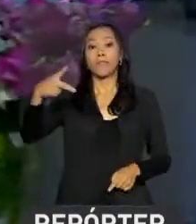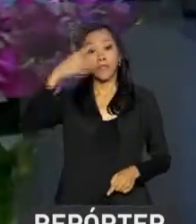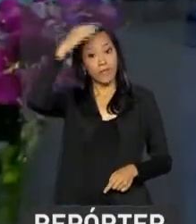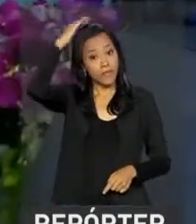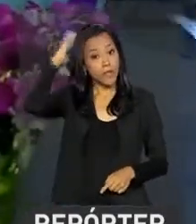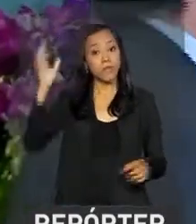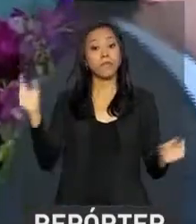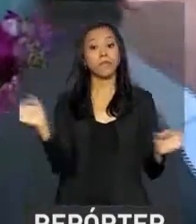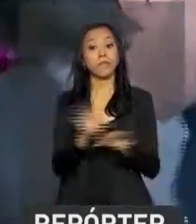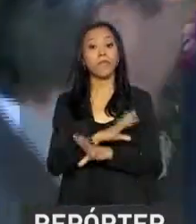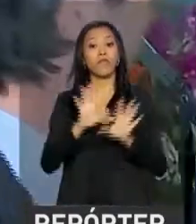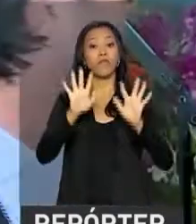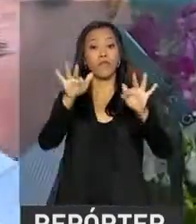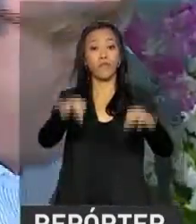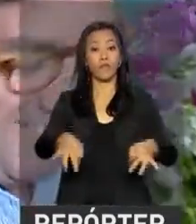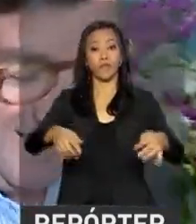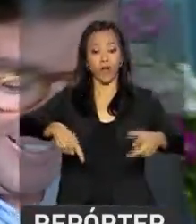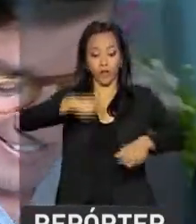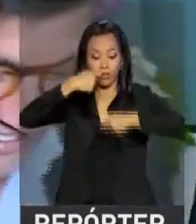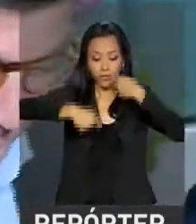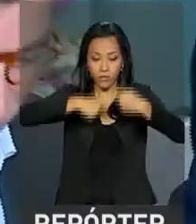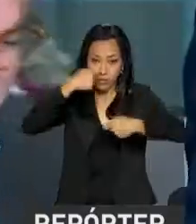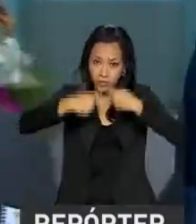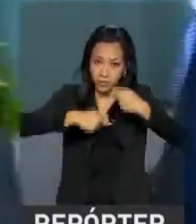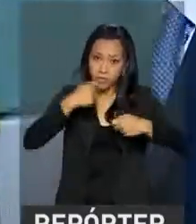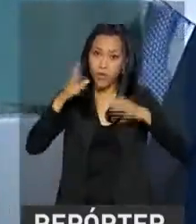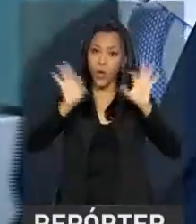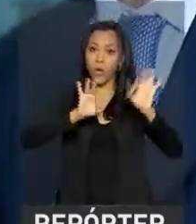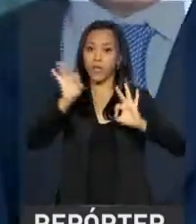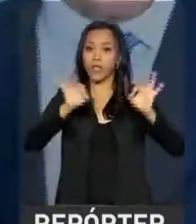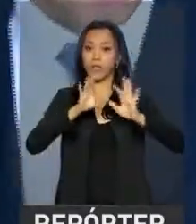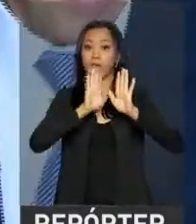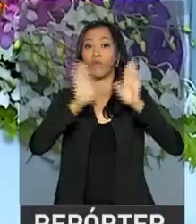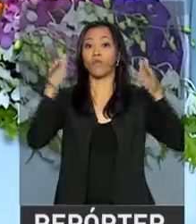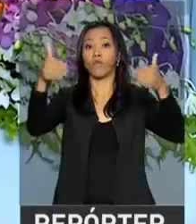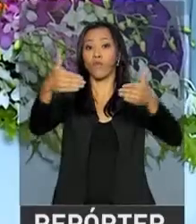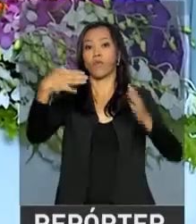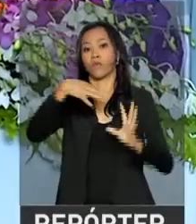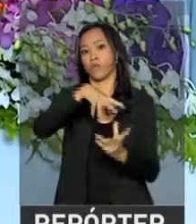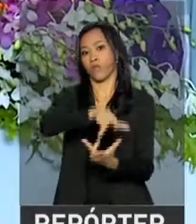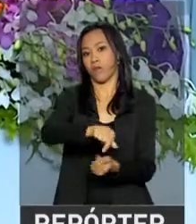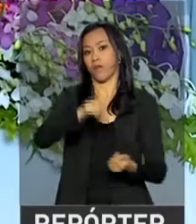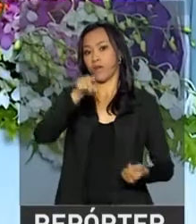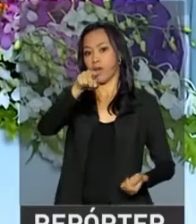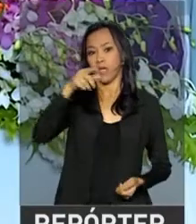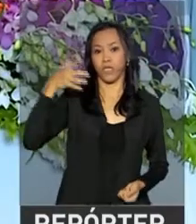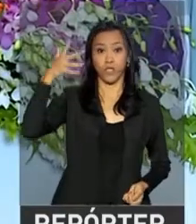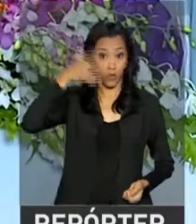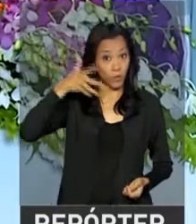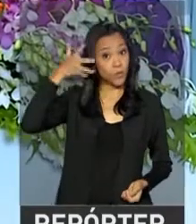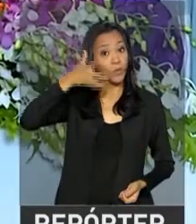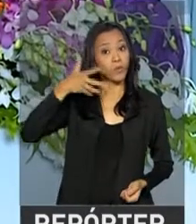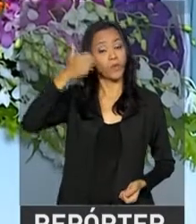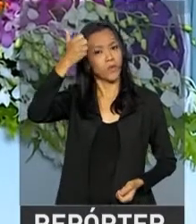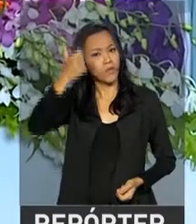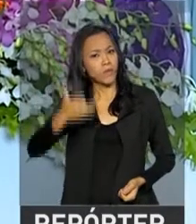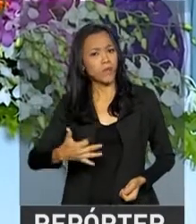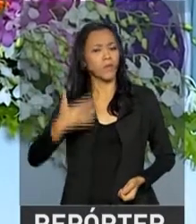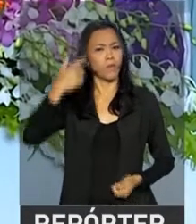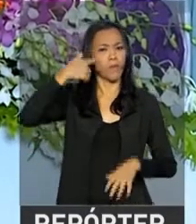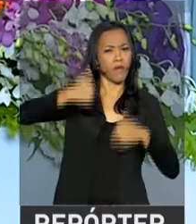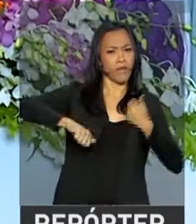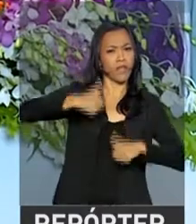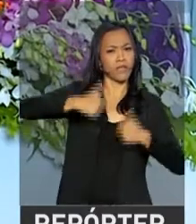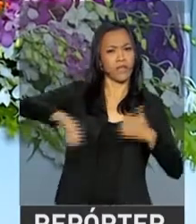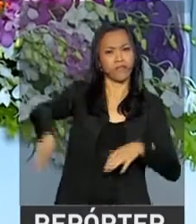um jantar oferecido pela organização do Fórum Econômico Mundial. Em discurso, o presidente fez um balanço do dia